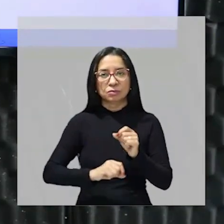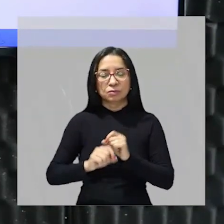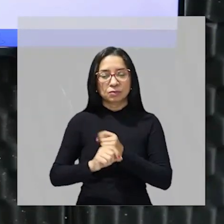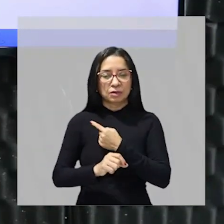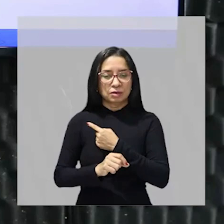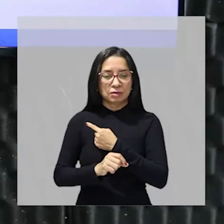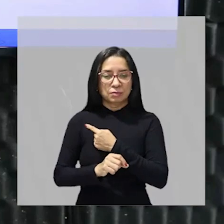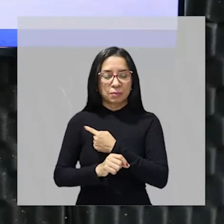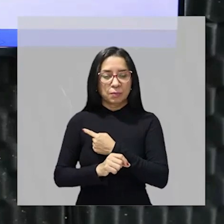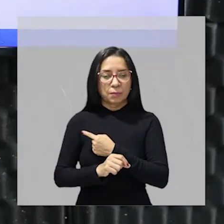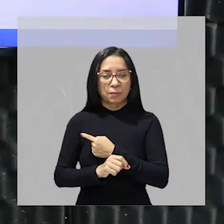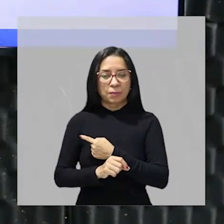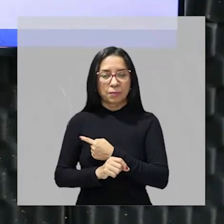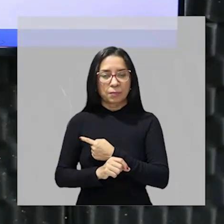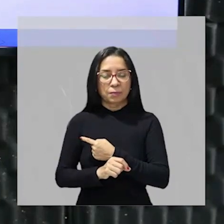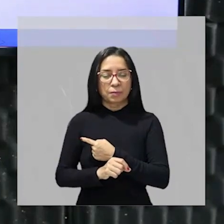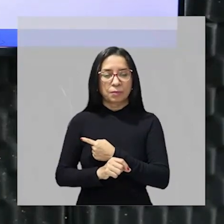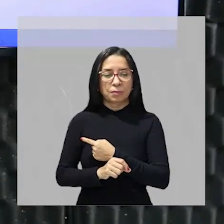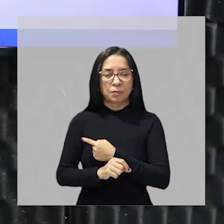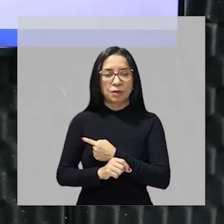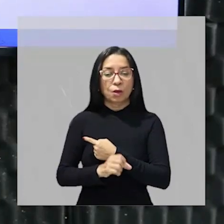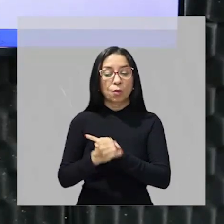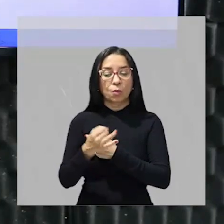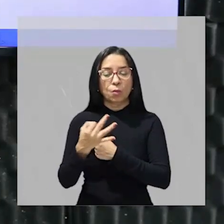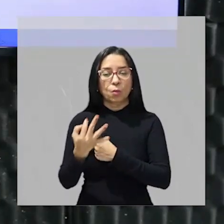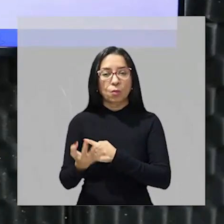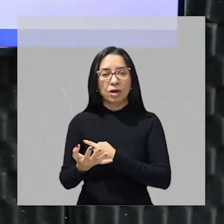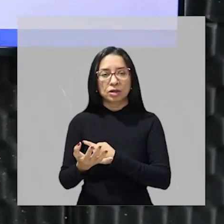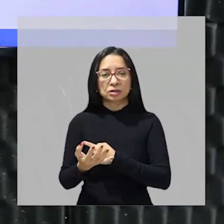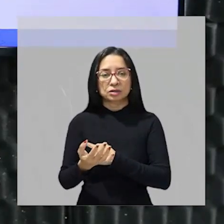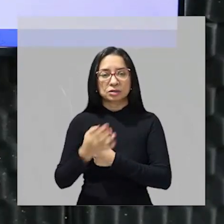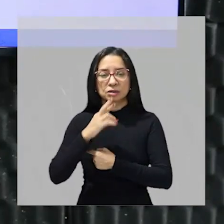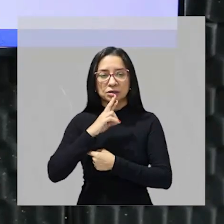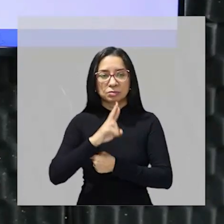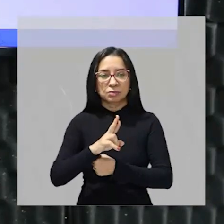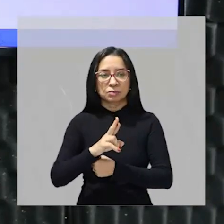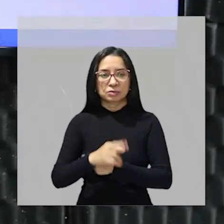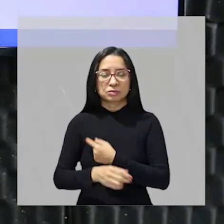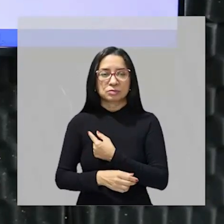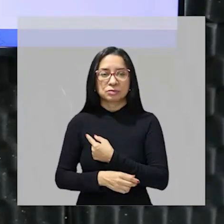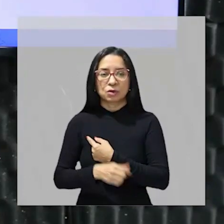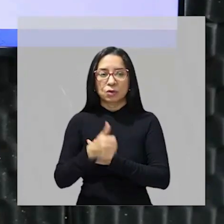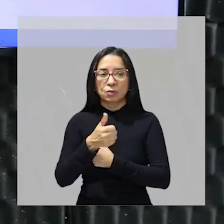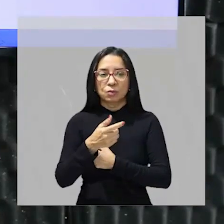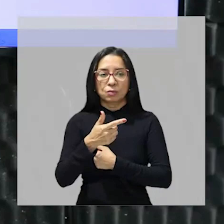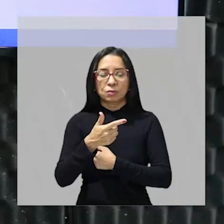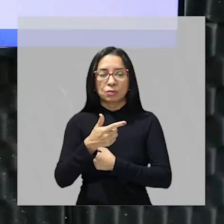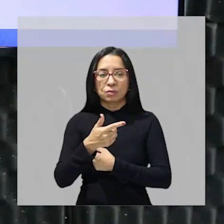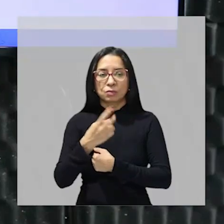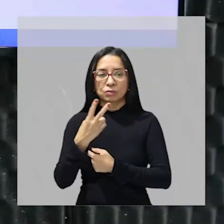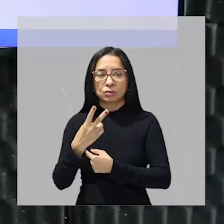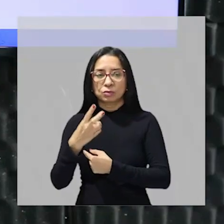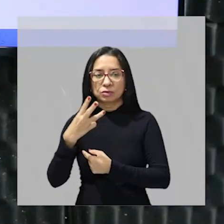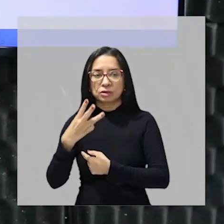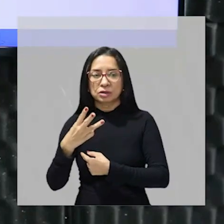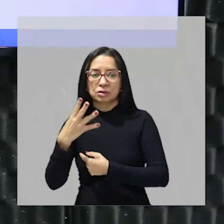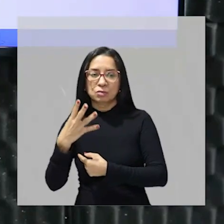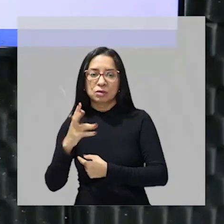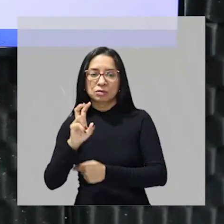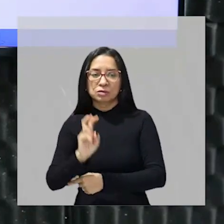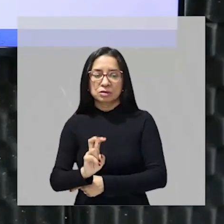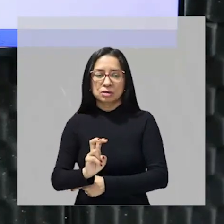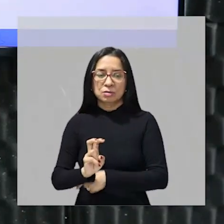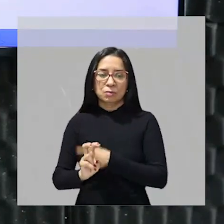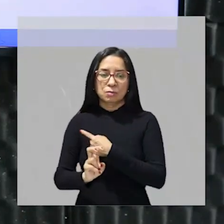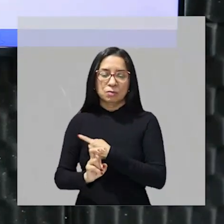quais dessas alternativas, né? 1, 2, 3, 4 e 5, que é a alternativa